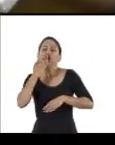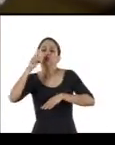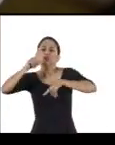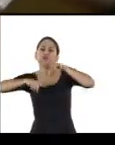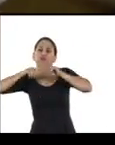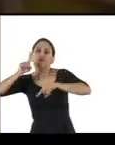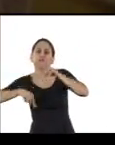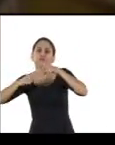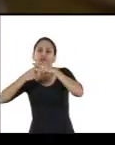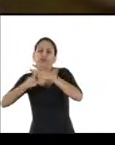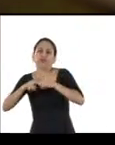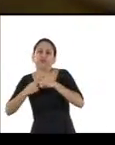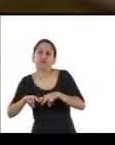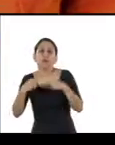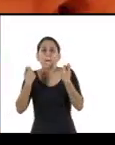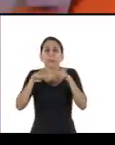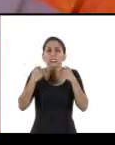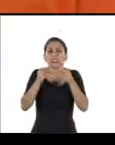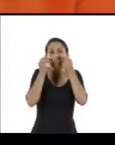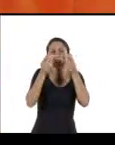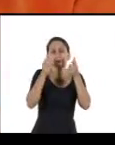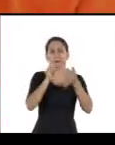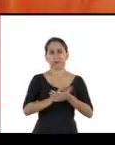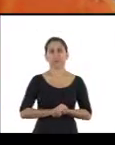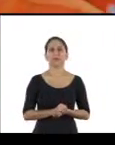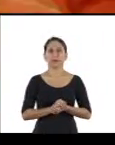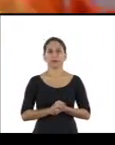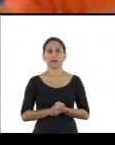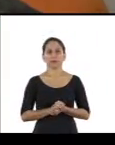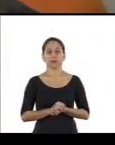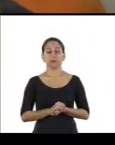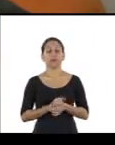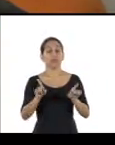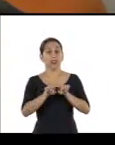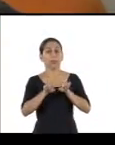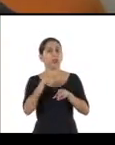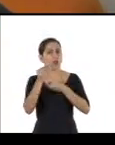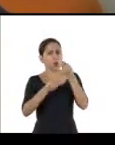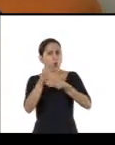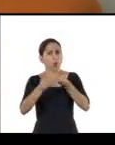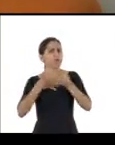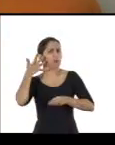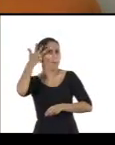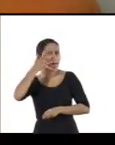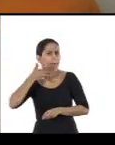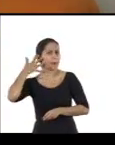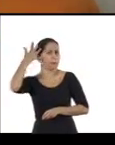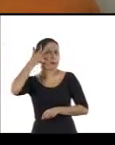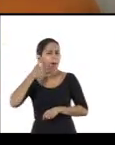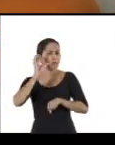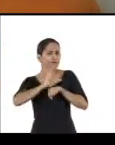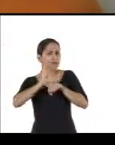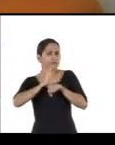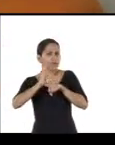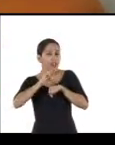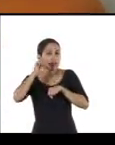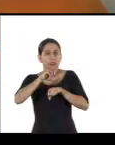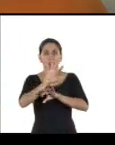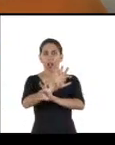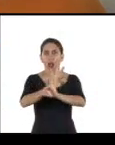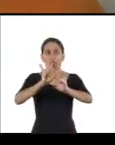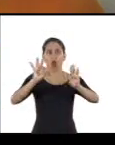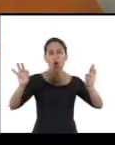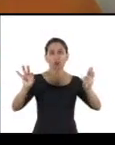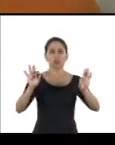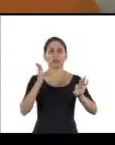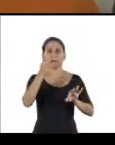ser avaliados caso a caso. Vimos também como as campanhas e treinamentos são armas fundamentais para criar a cultura